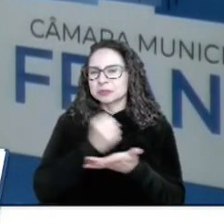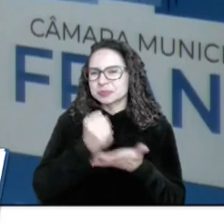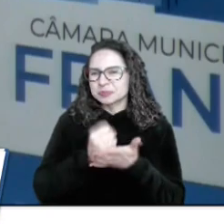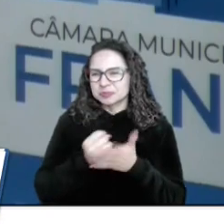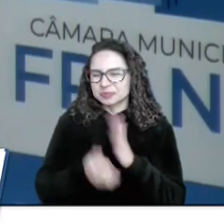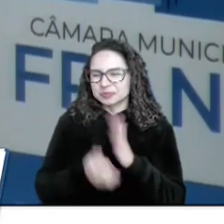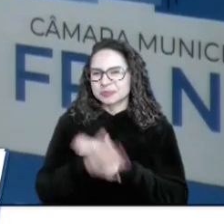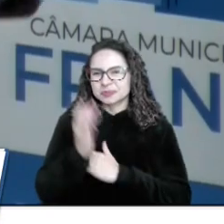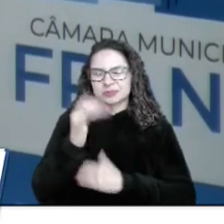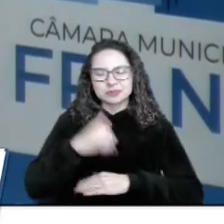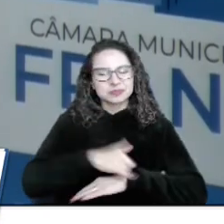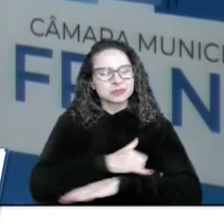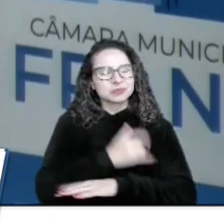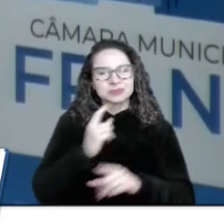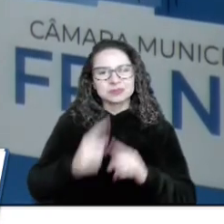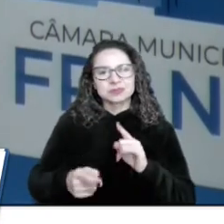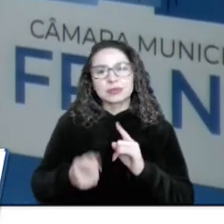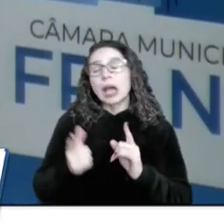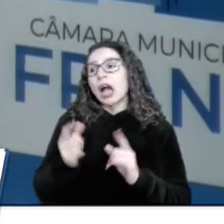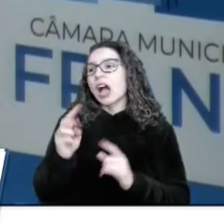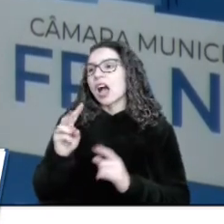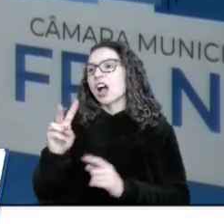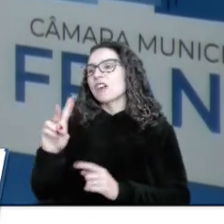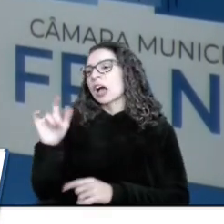Impossível. Ah, tá, ele vai para a Argentina, vai pelo